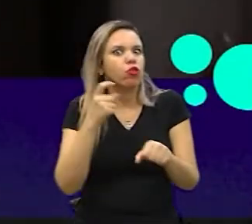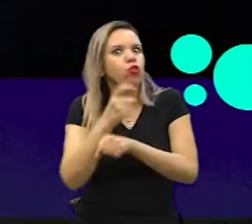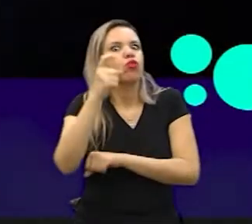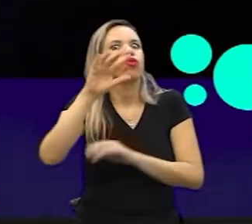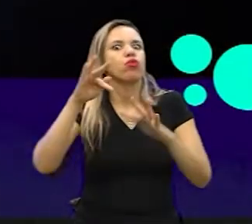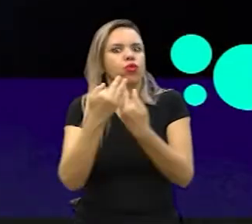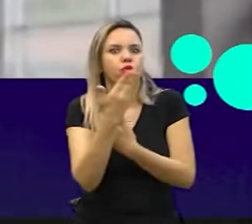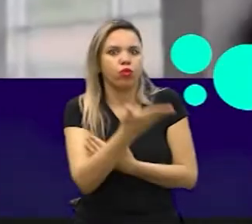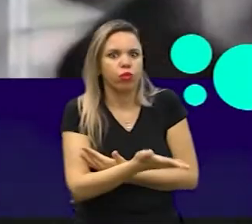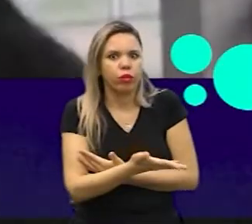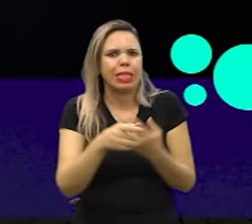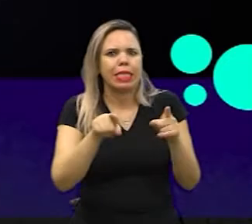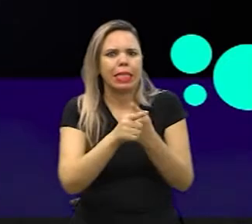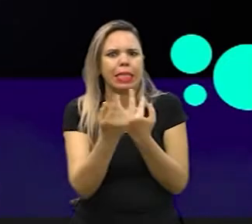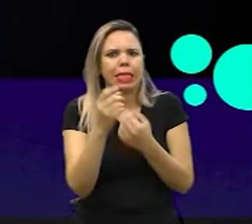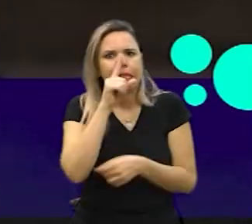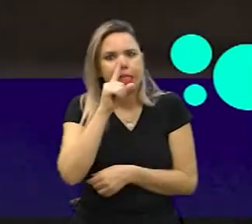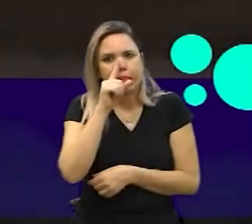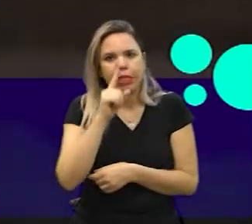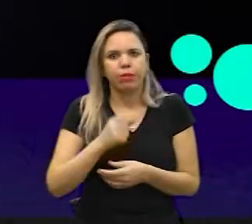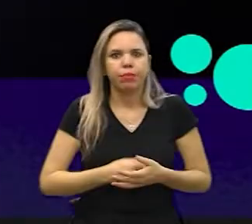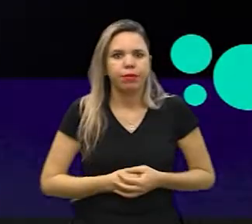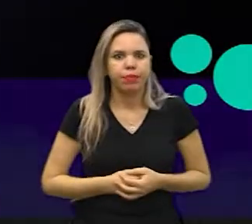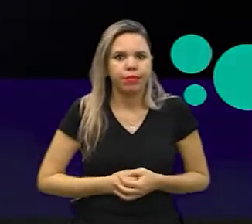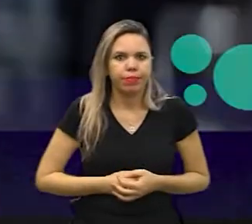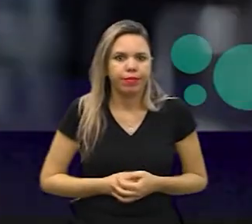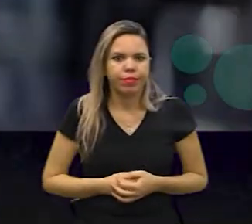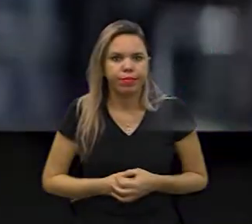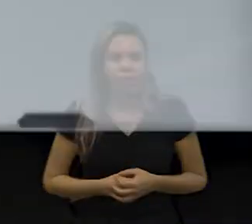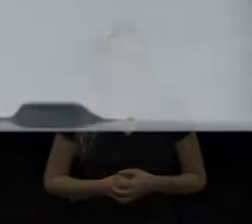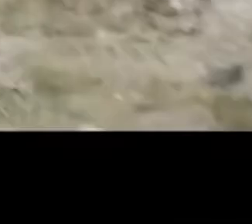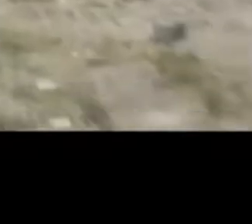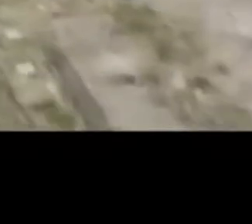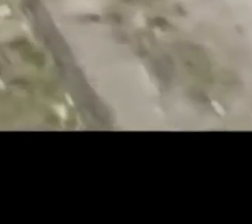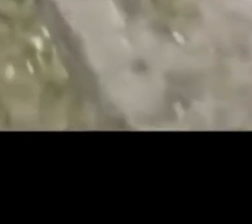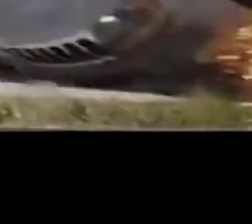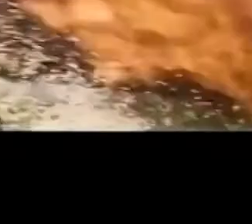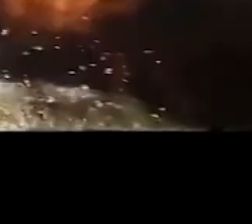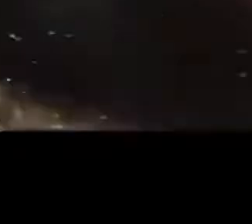vida, Roy descobre que sua família também corre perigo.